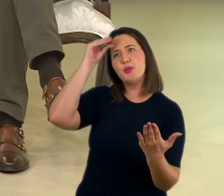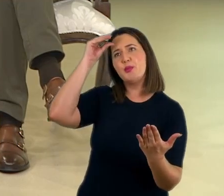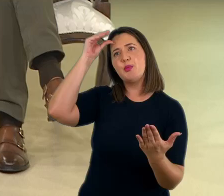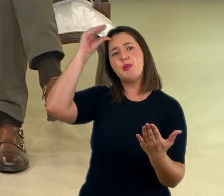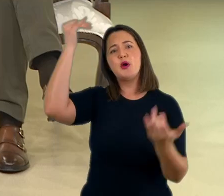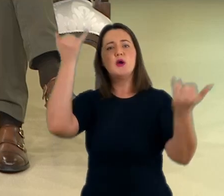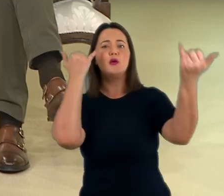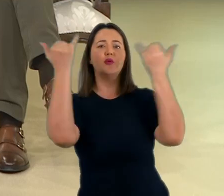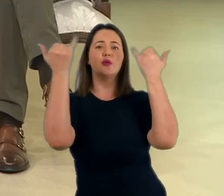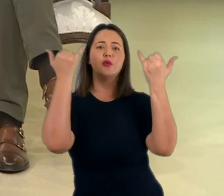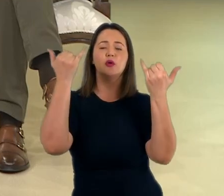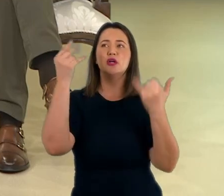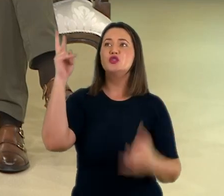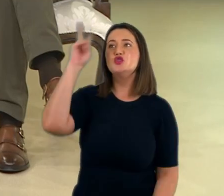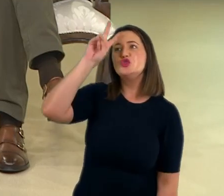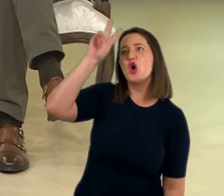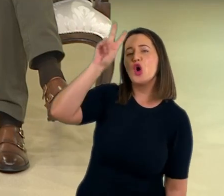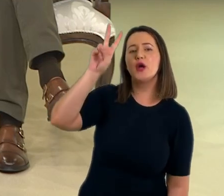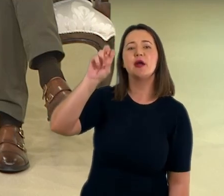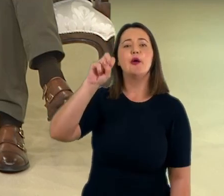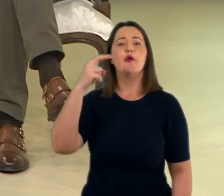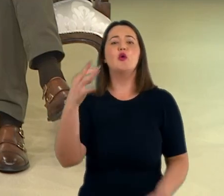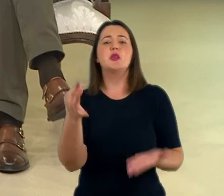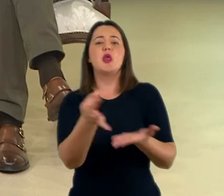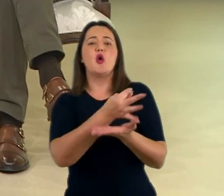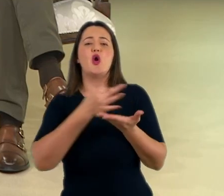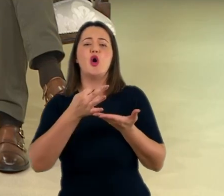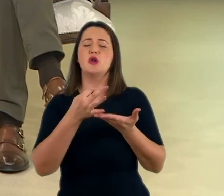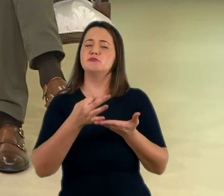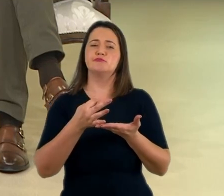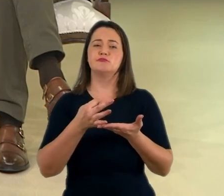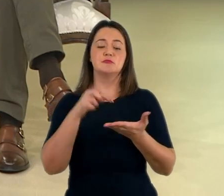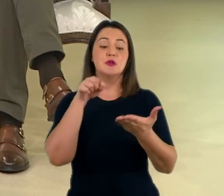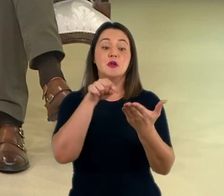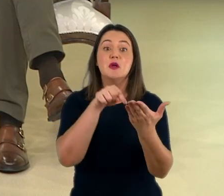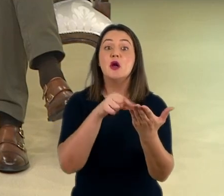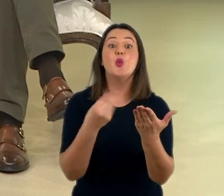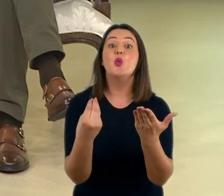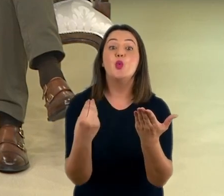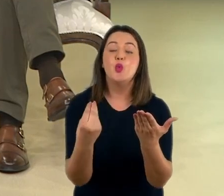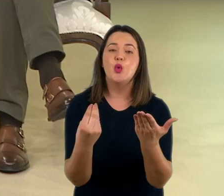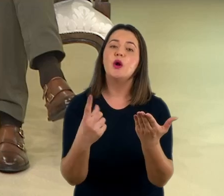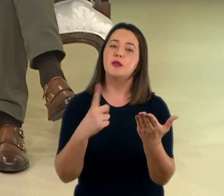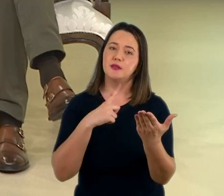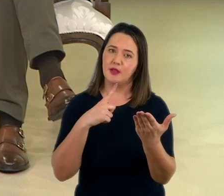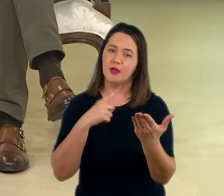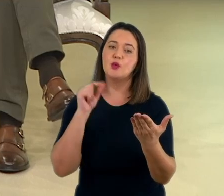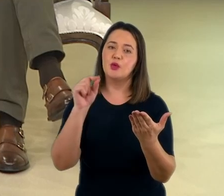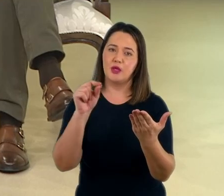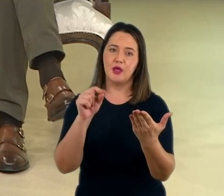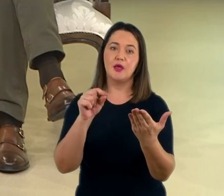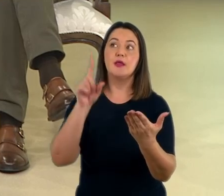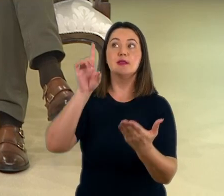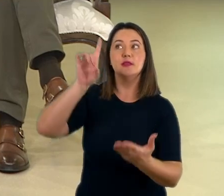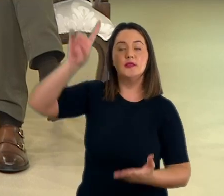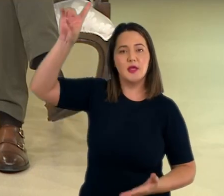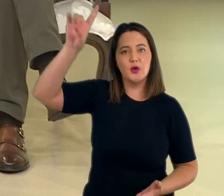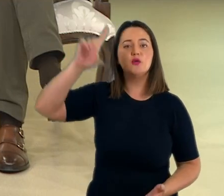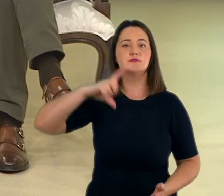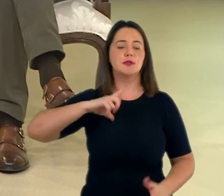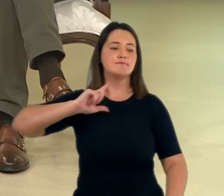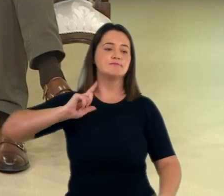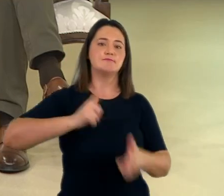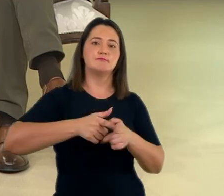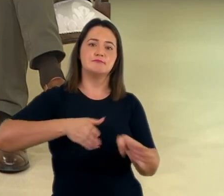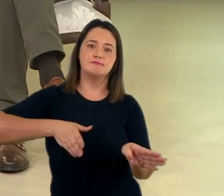de informações históricas ou teológicas para você, esta mensagem encerra uma advertência